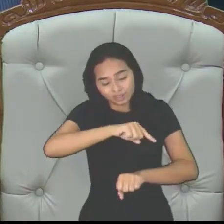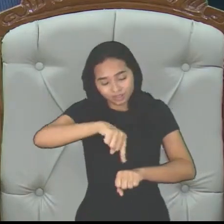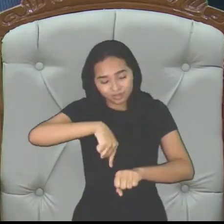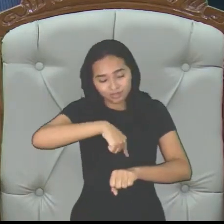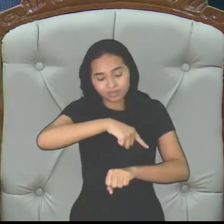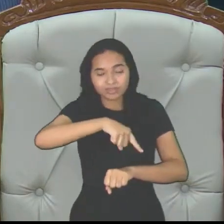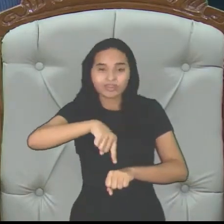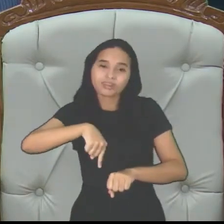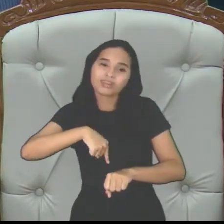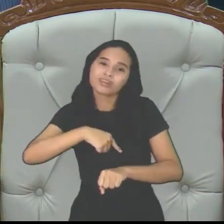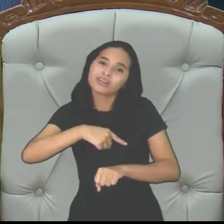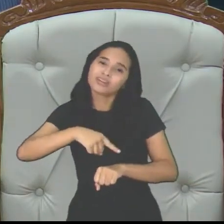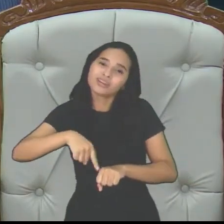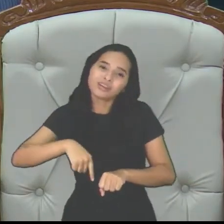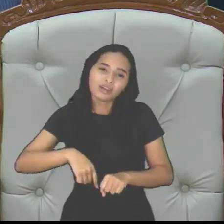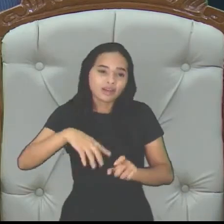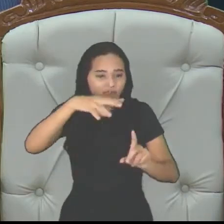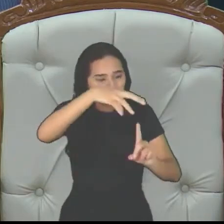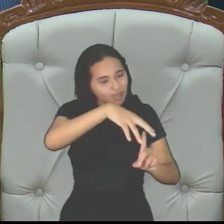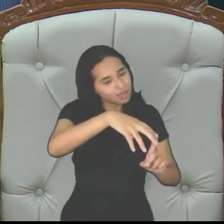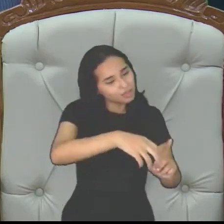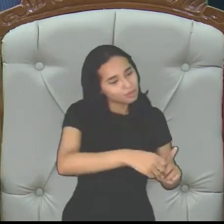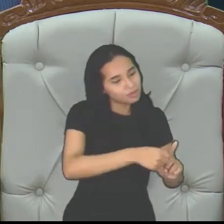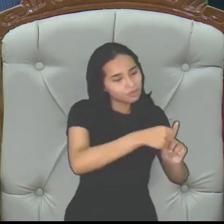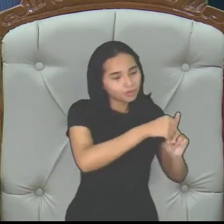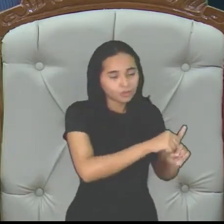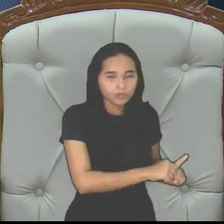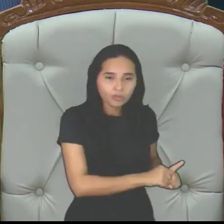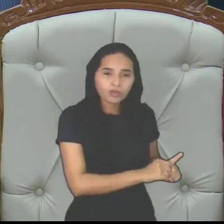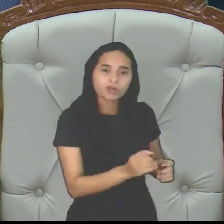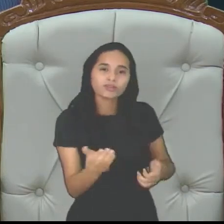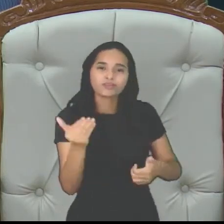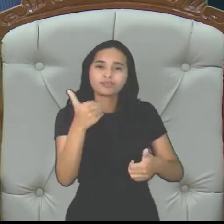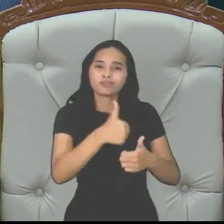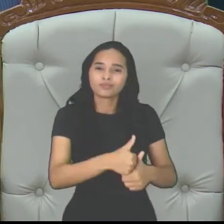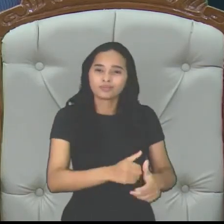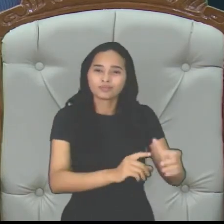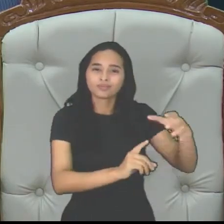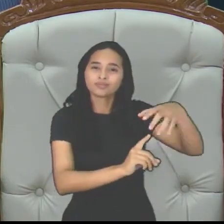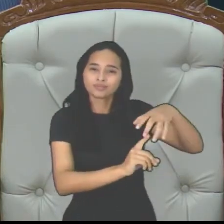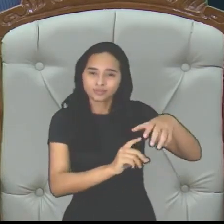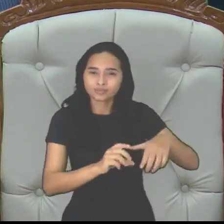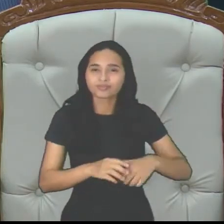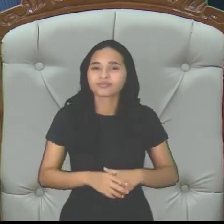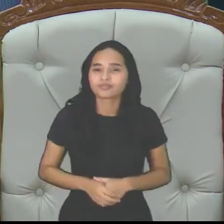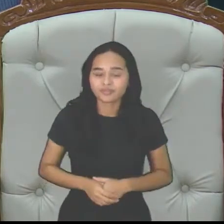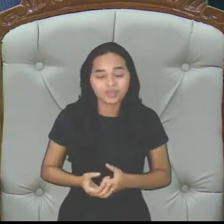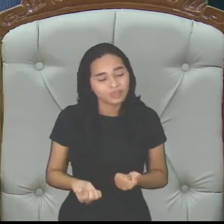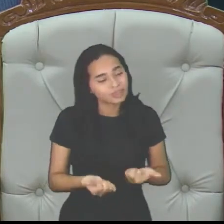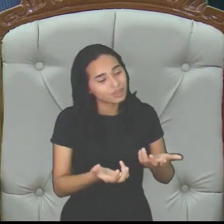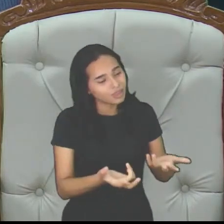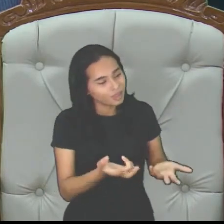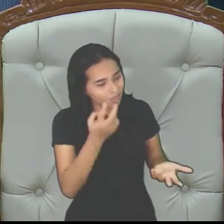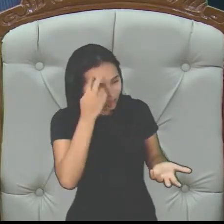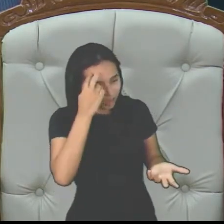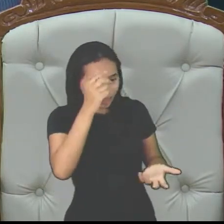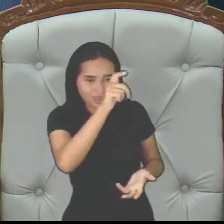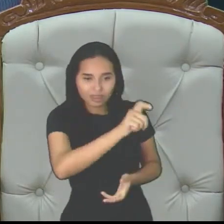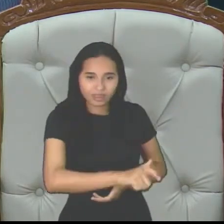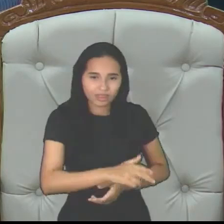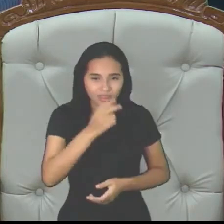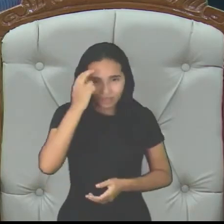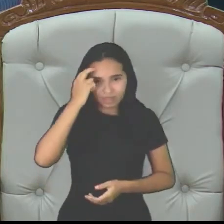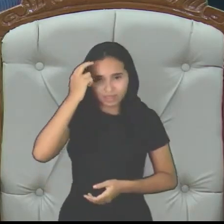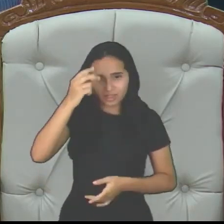Ele remove os reis e estabelece os reis. Ele dá sabedoria aos sábios